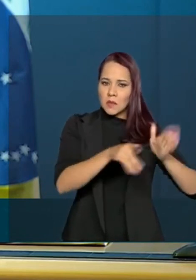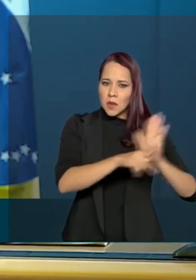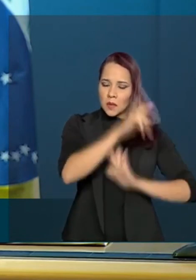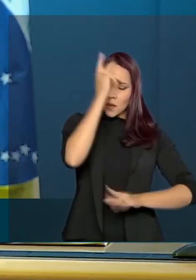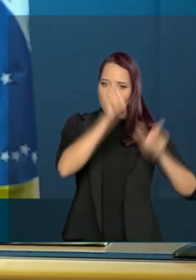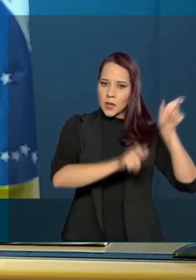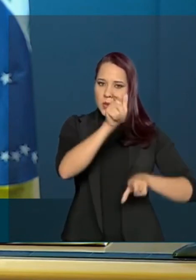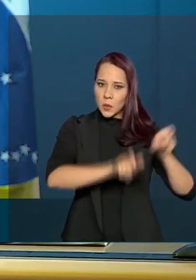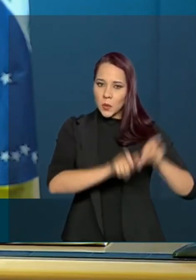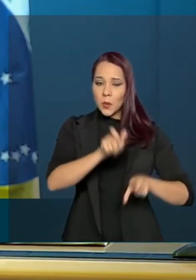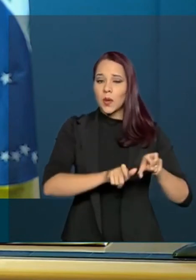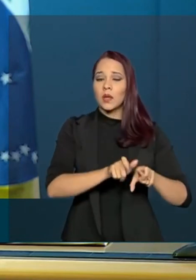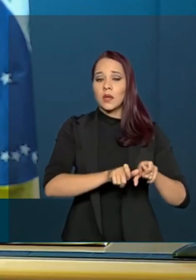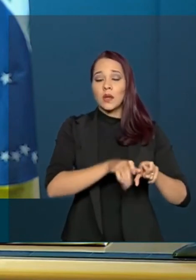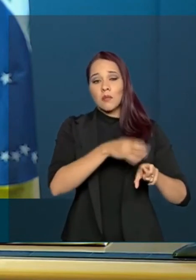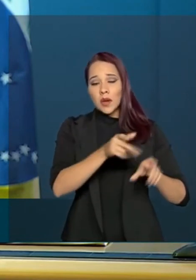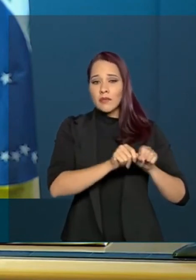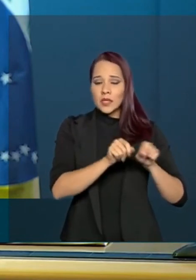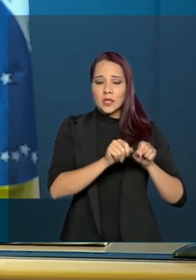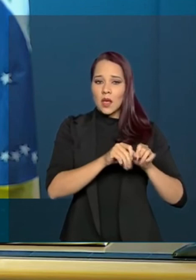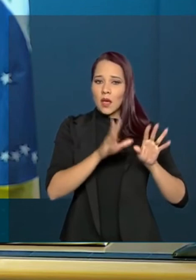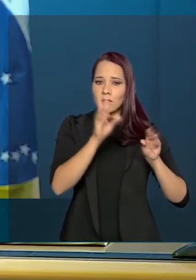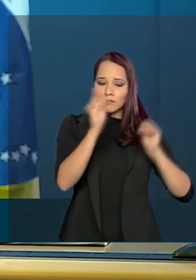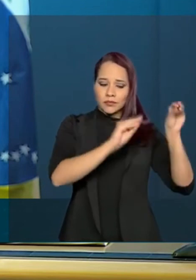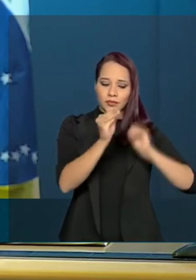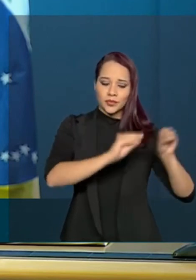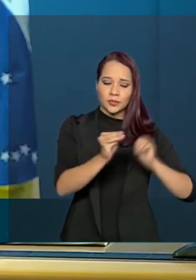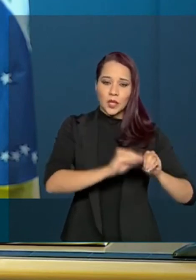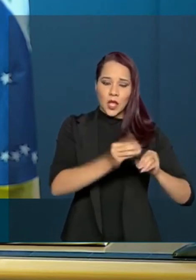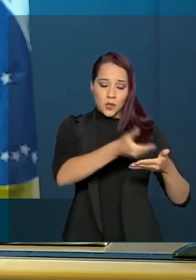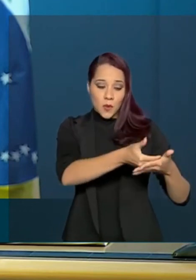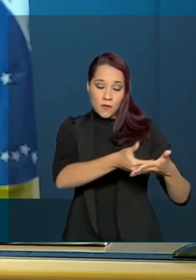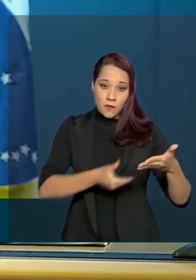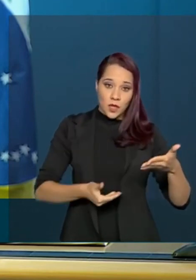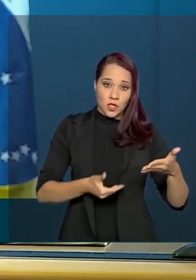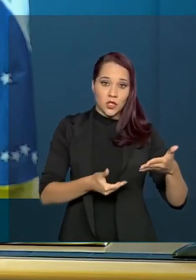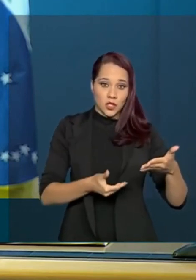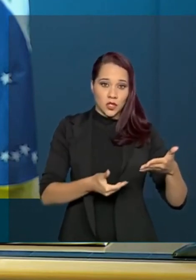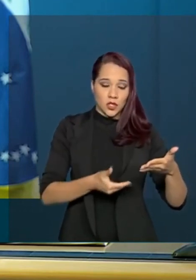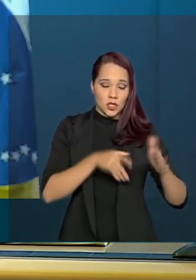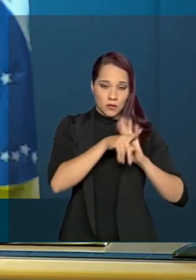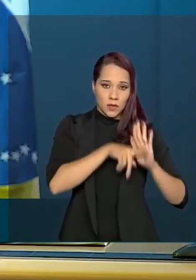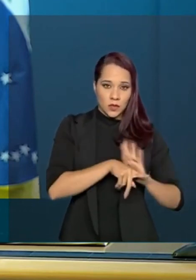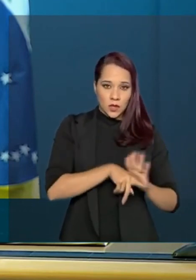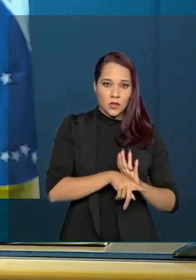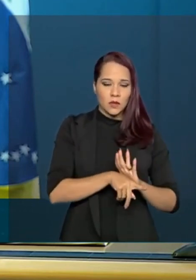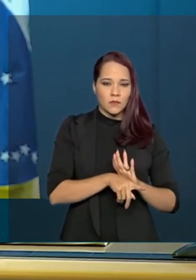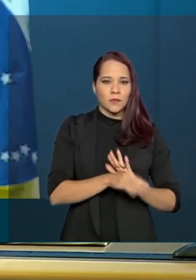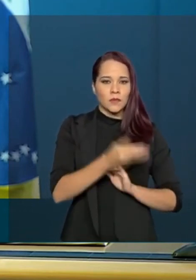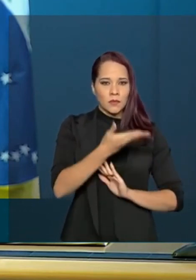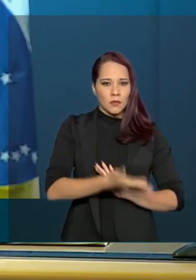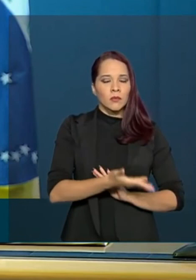pessoa, e para fazer uma composição de uma ficha, dentro de uma ficha de investigação, para